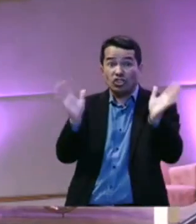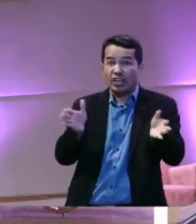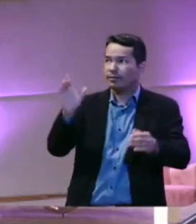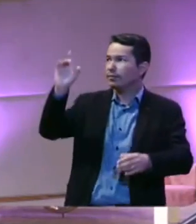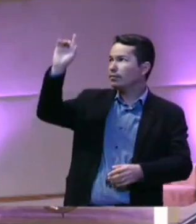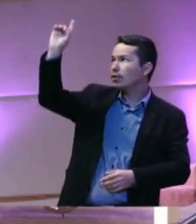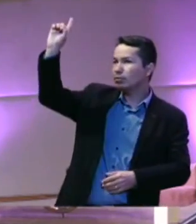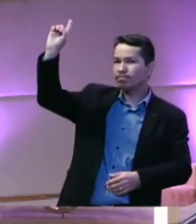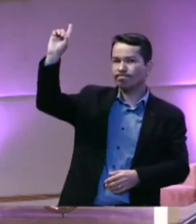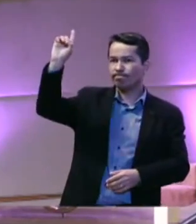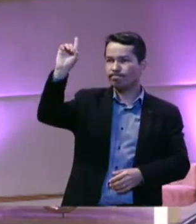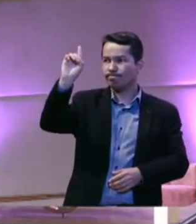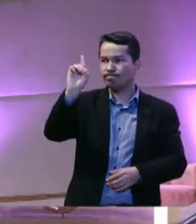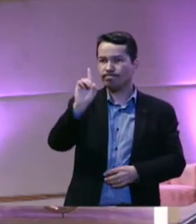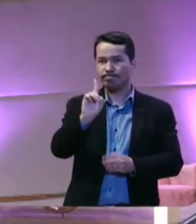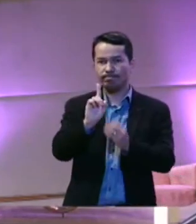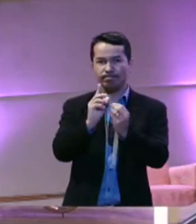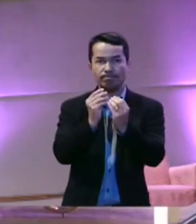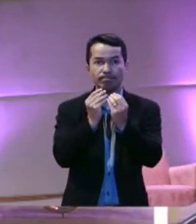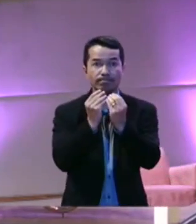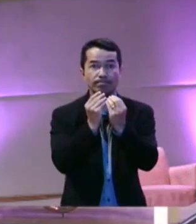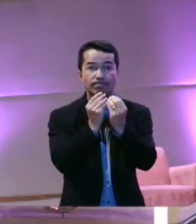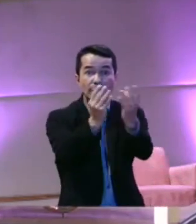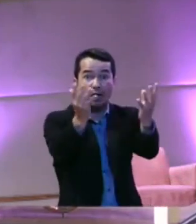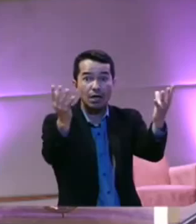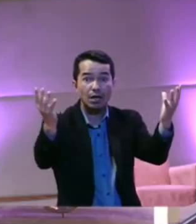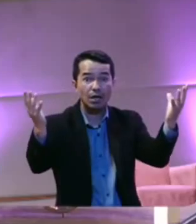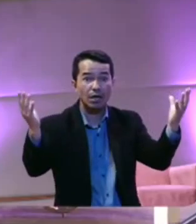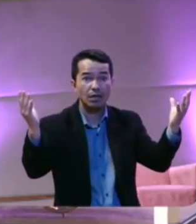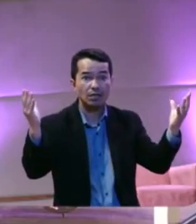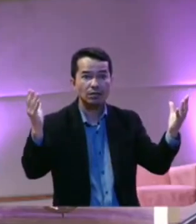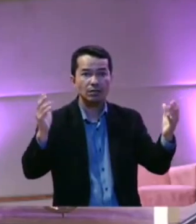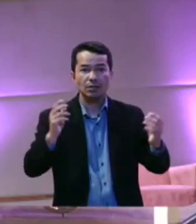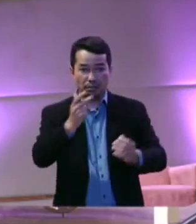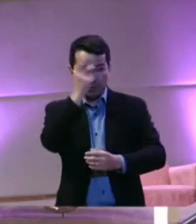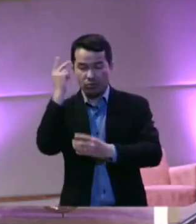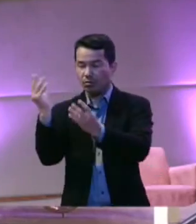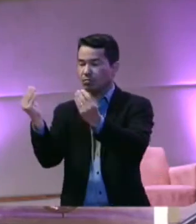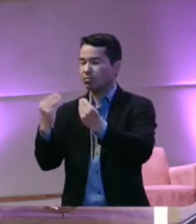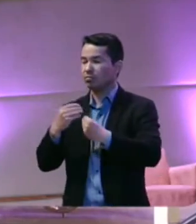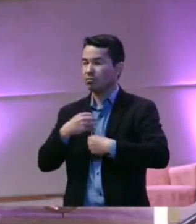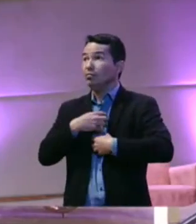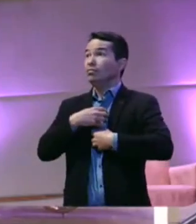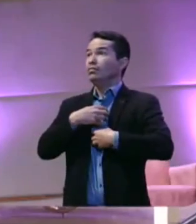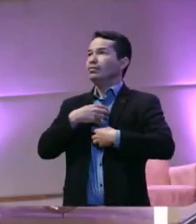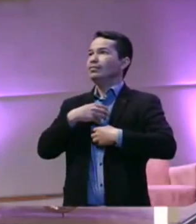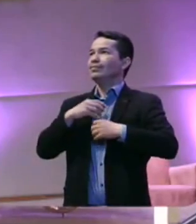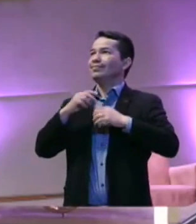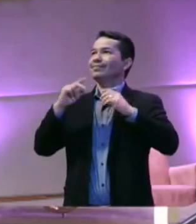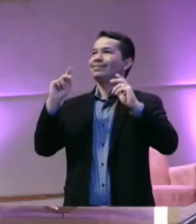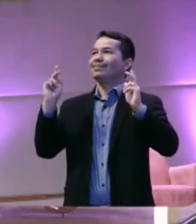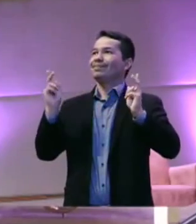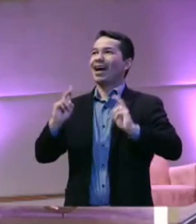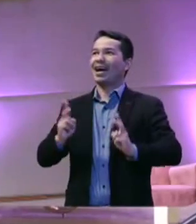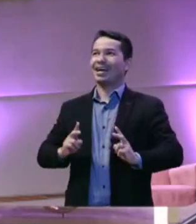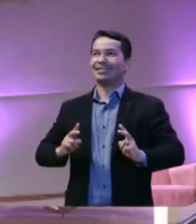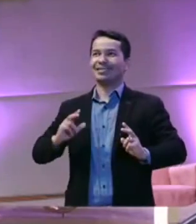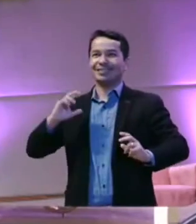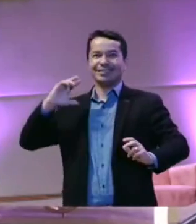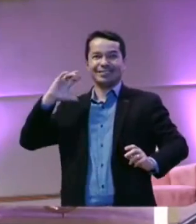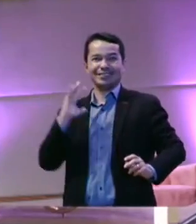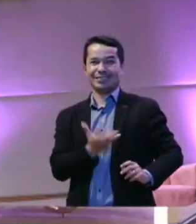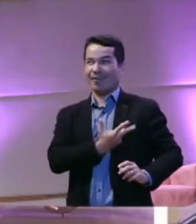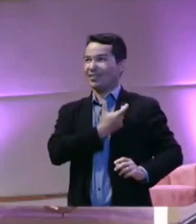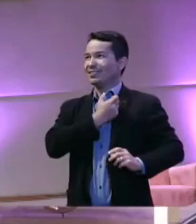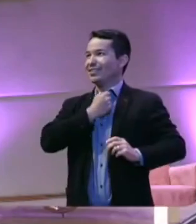Deus marcou um novo começo, marcou uma nova história, marcou um novo